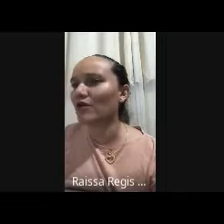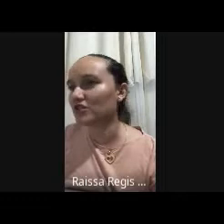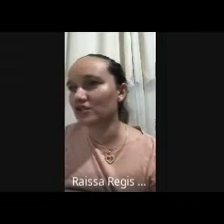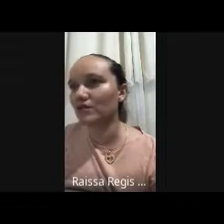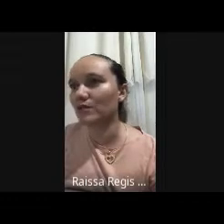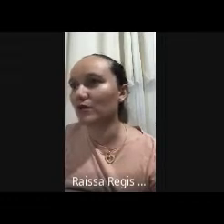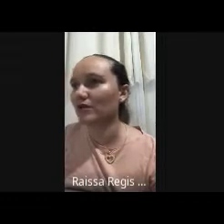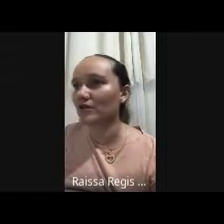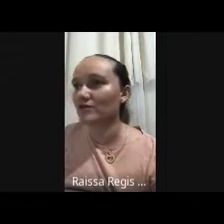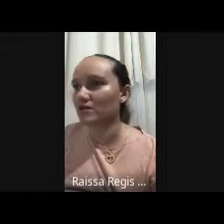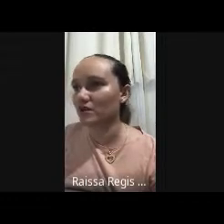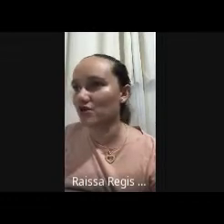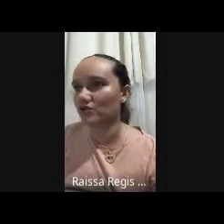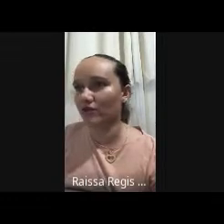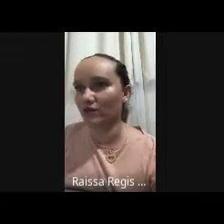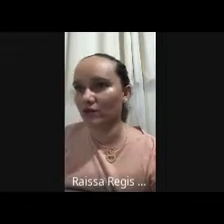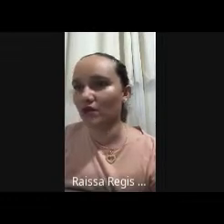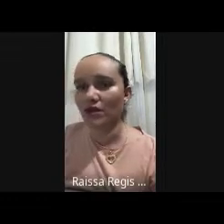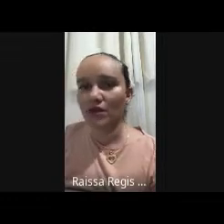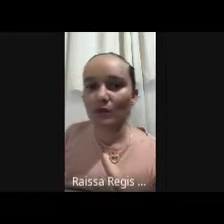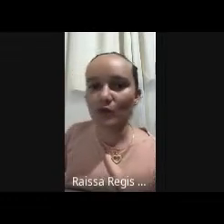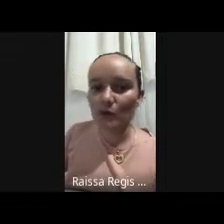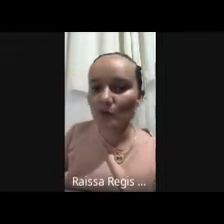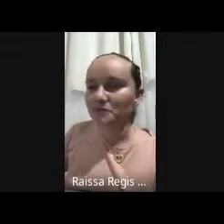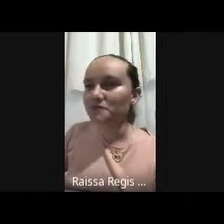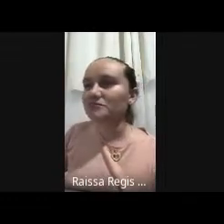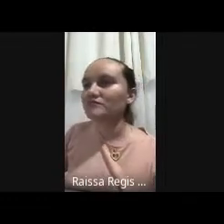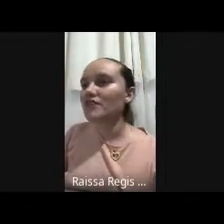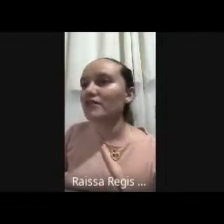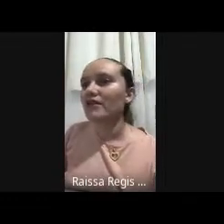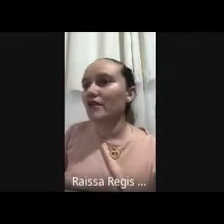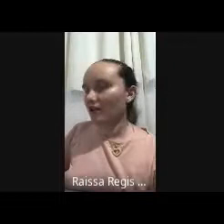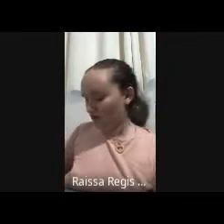pouco antigo, porque tem algumas coisas aqui que eu já tô vendo que mudou.